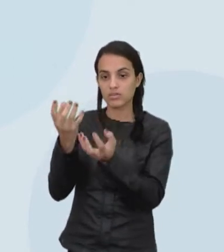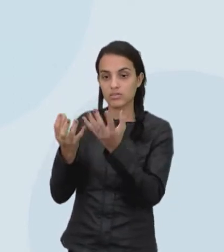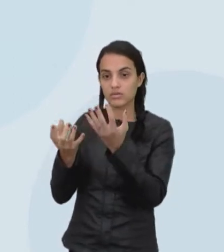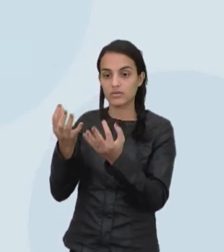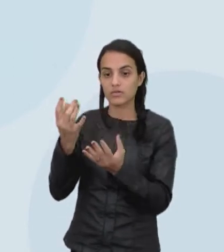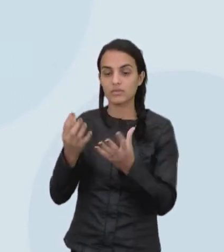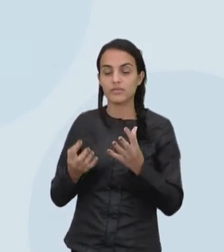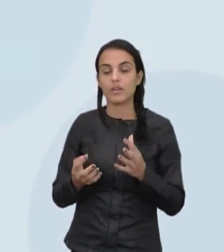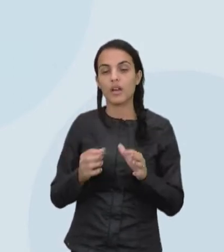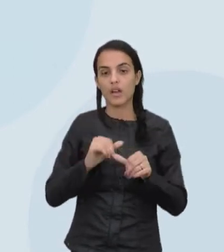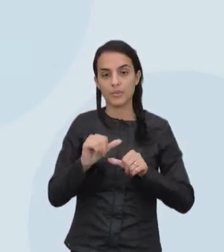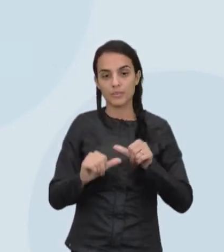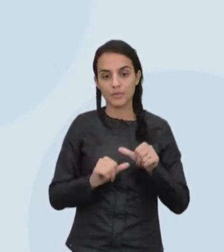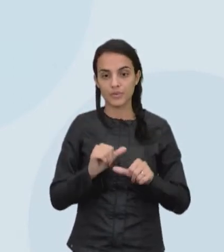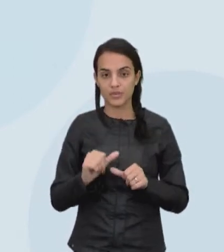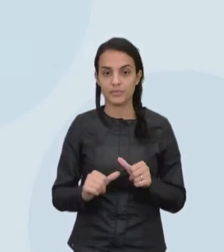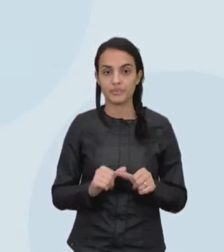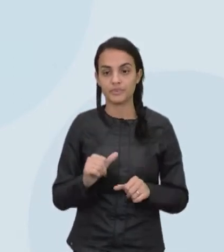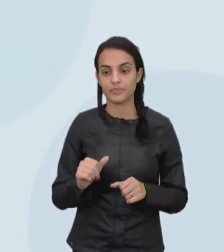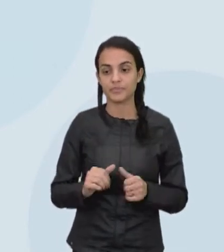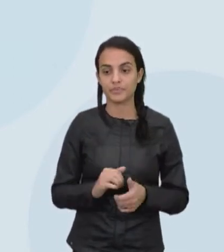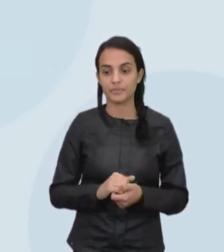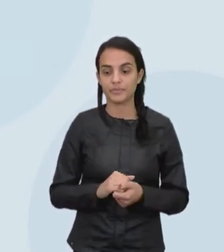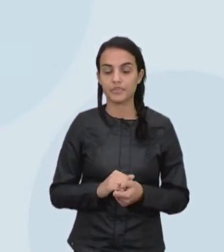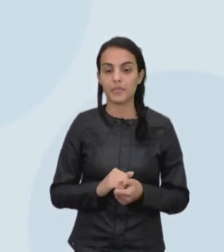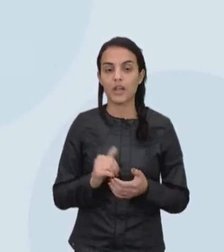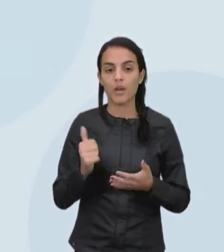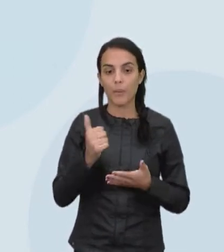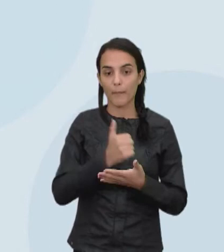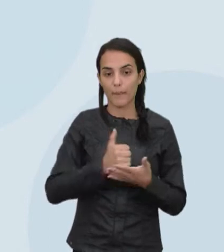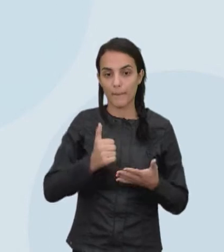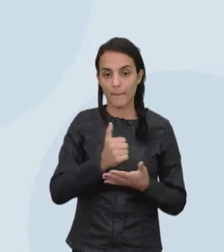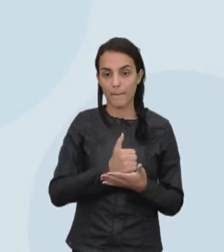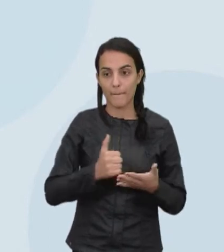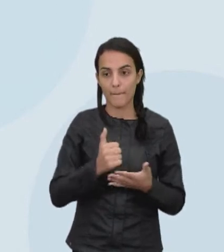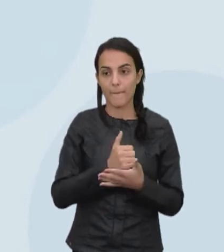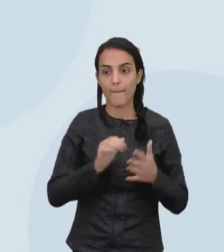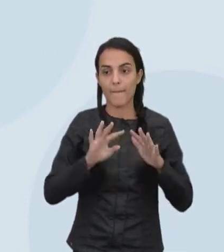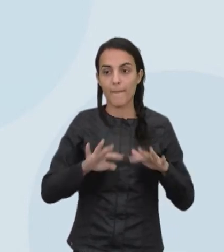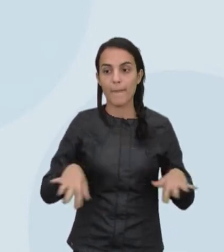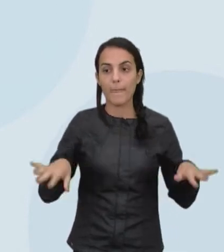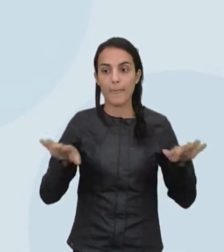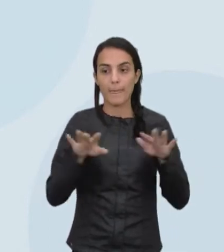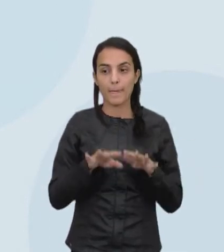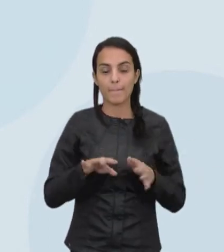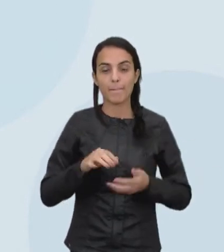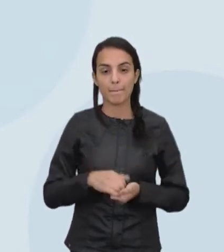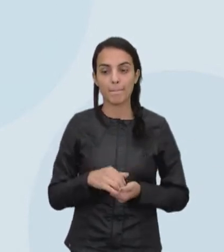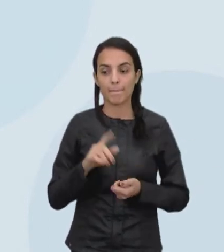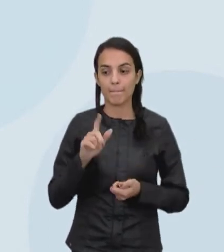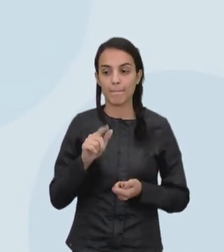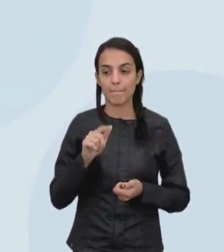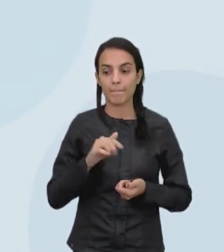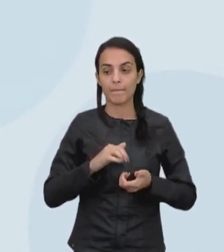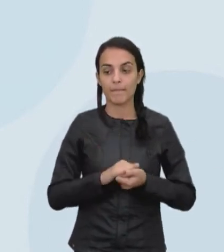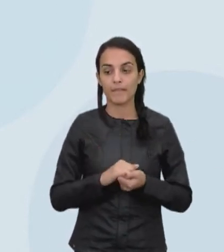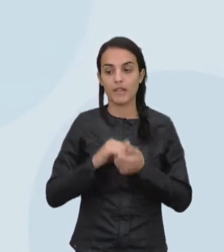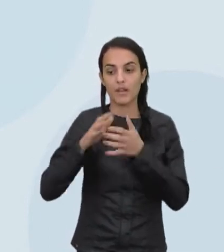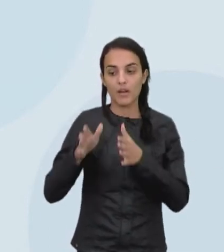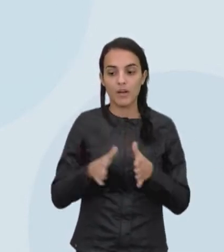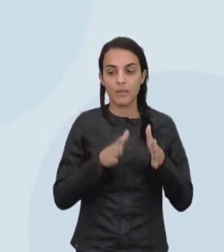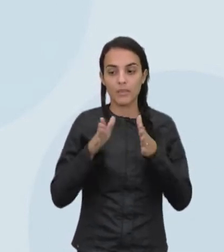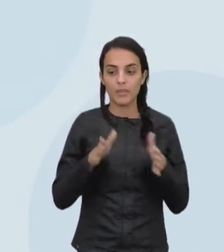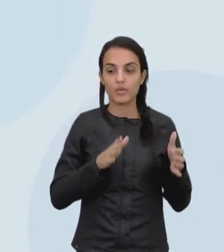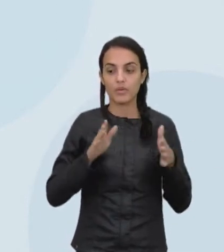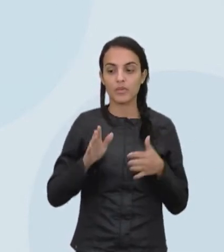gira a turbina, né? Então, essa é uma base de todas as caldeiras, né? O princípio é esse. E aí produz um vapor em